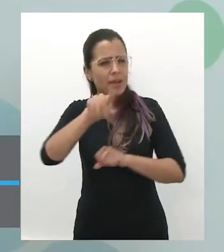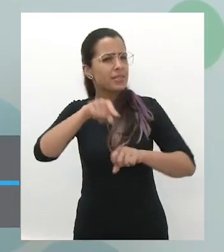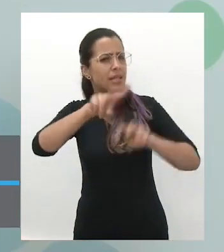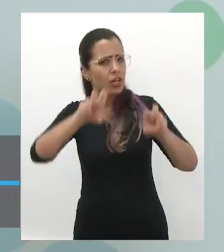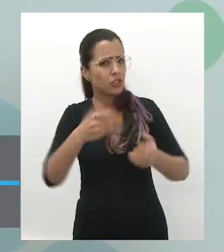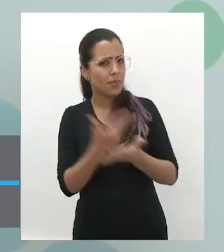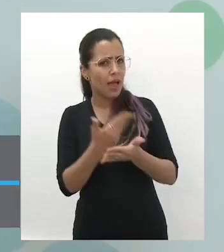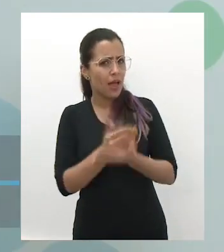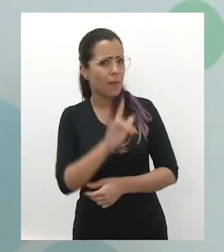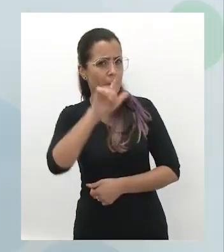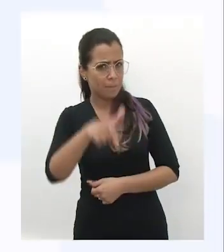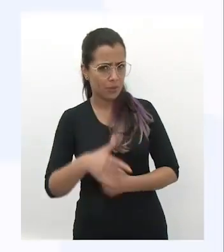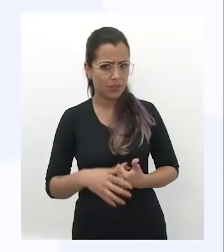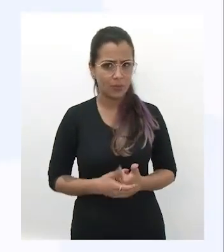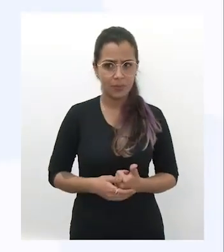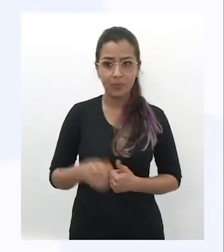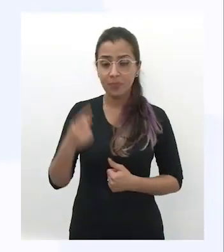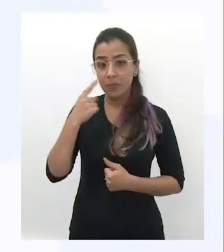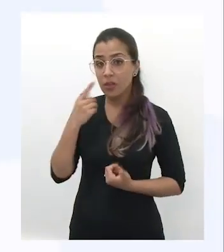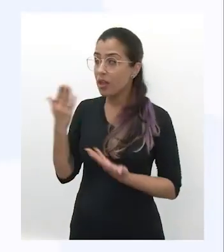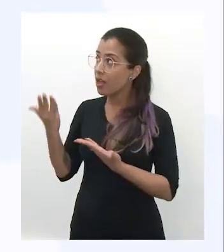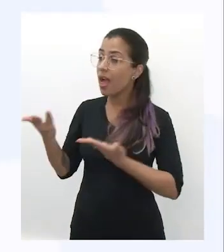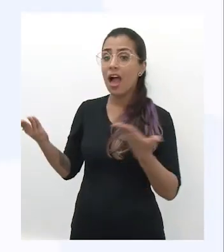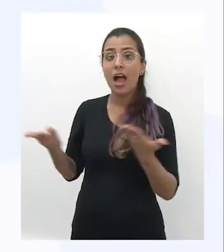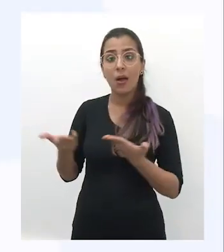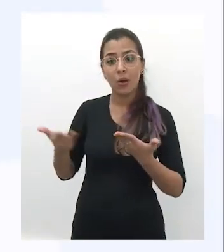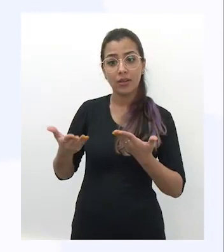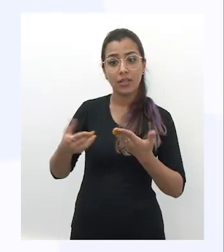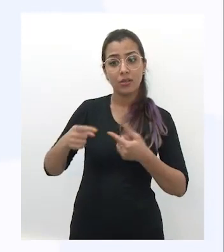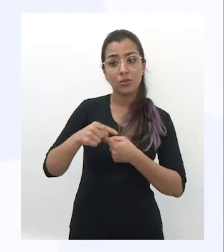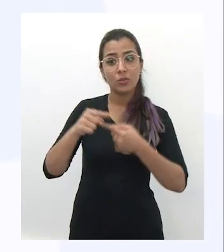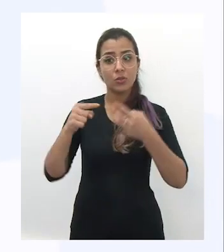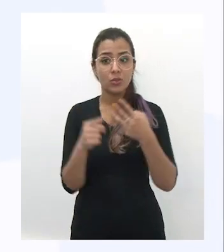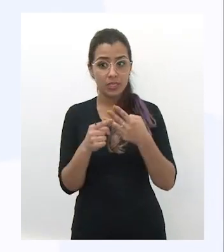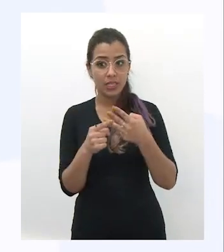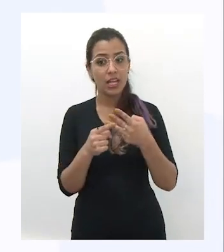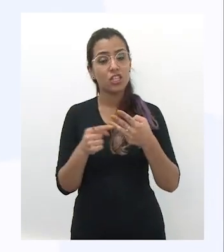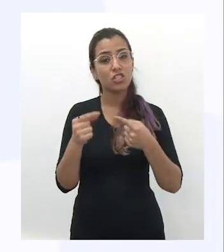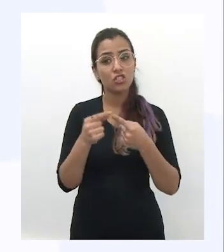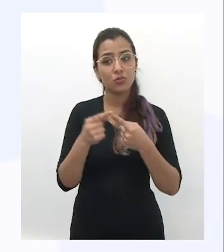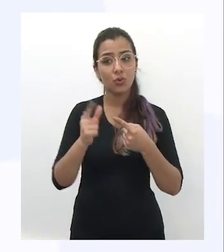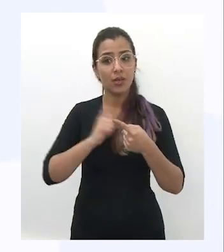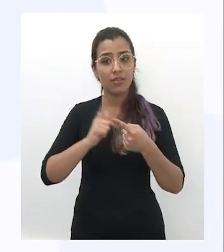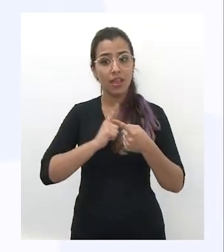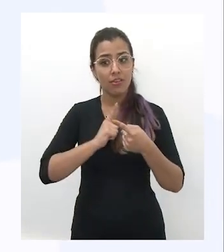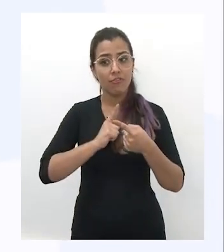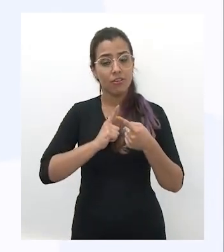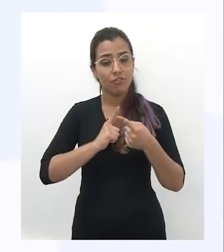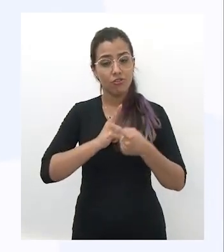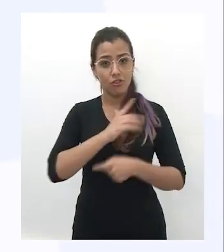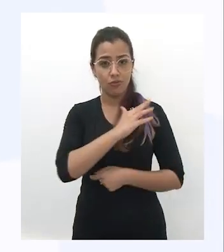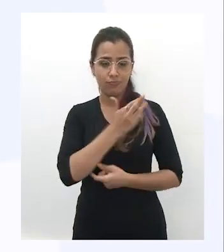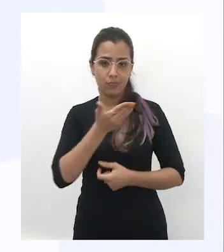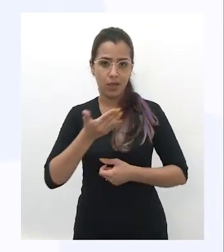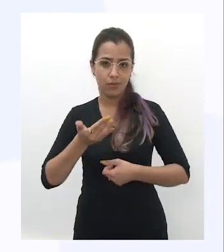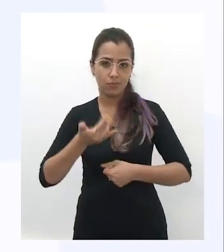então a avaliação da aula de hoje. Olha lá, quais as 3 formas de governo que existiram em Roma no período clássico? Responda no seu